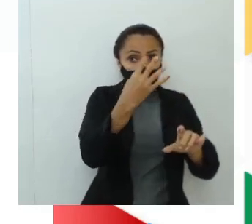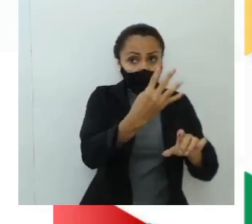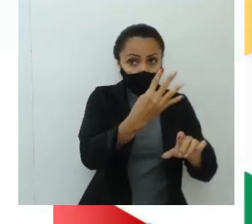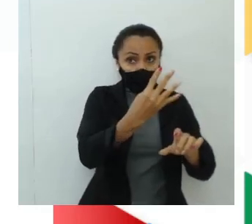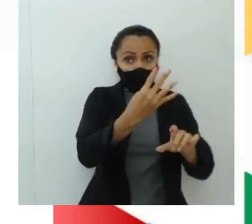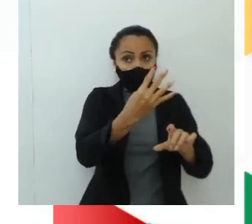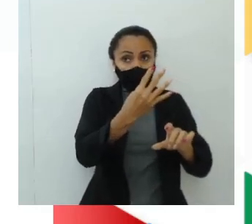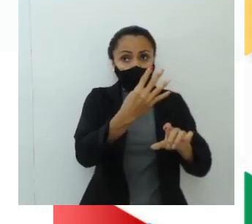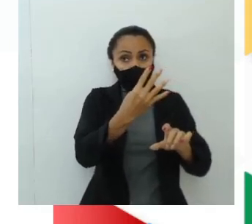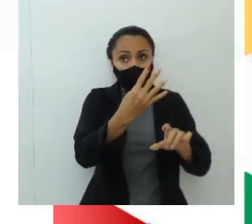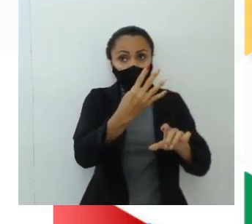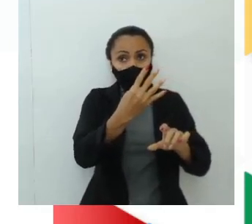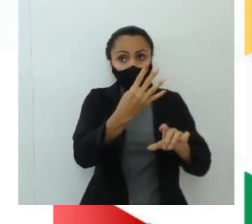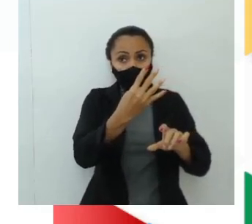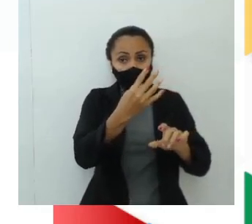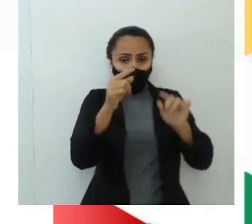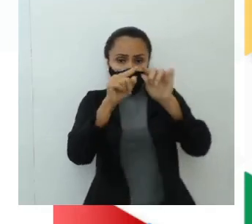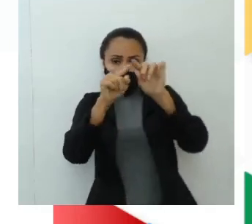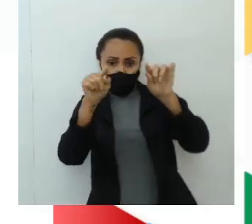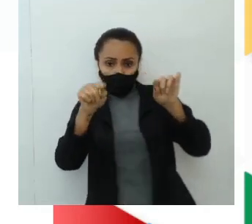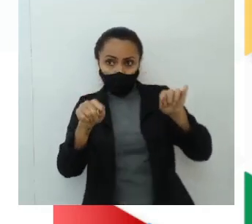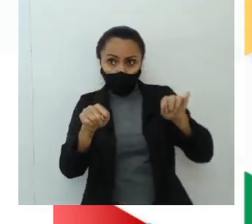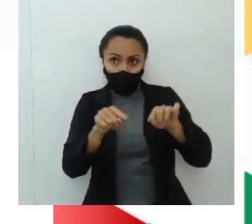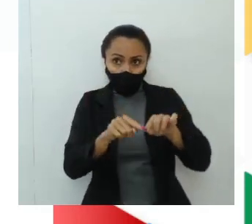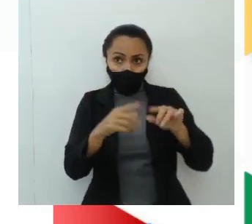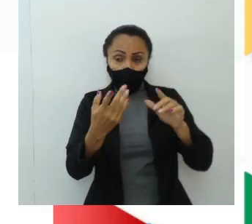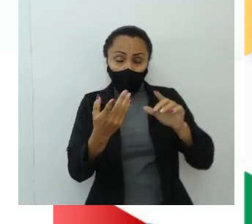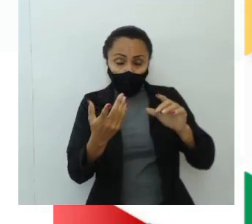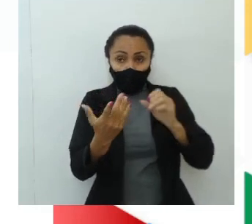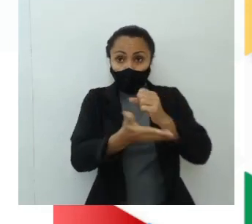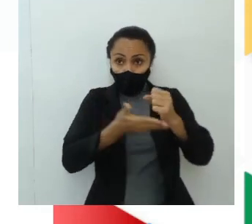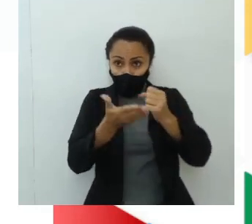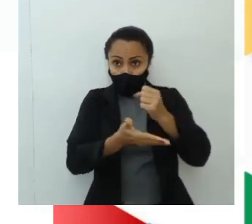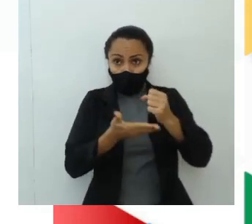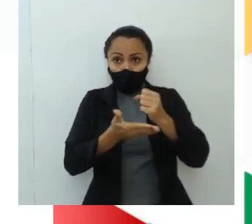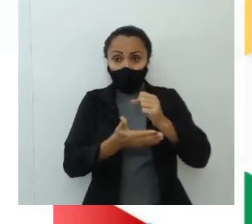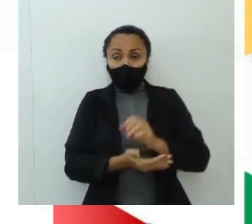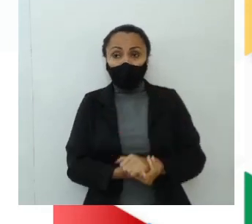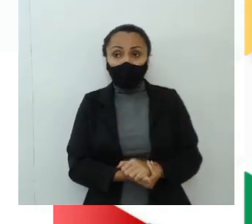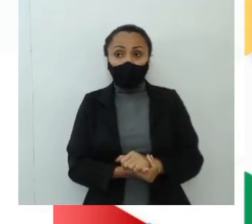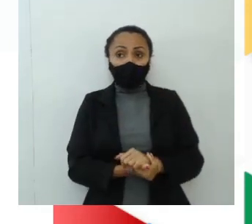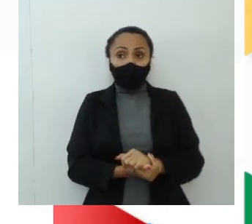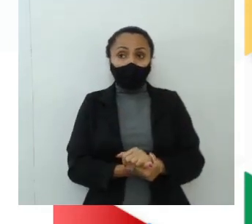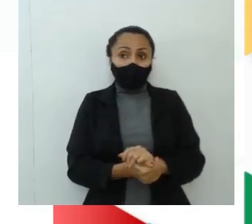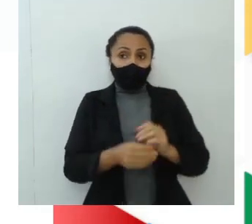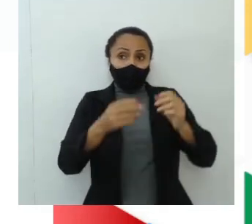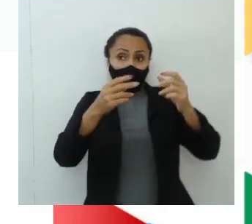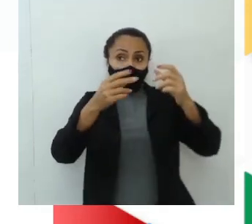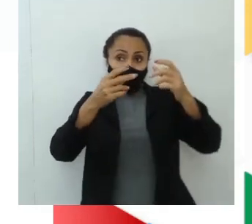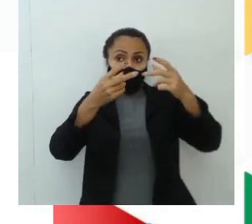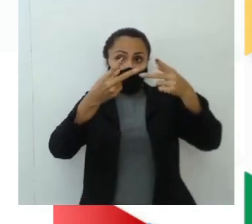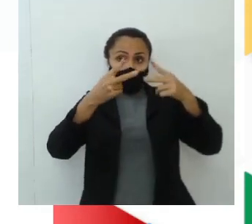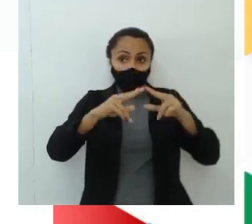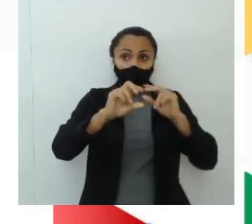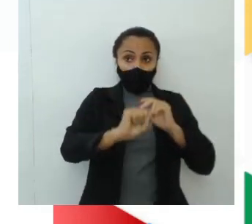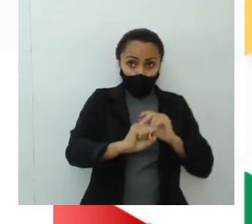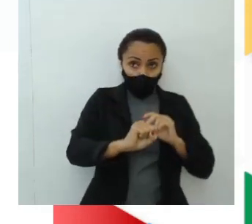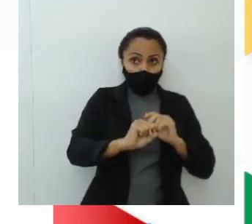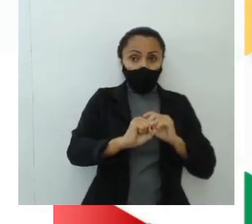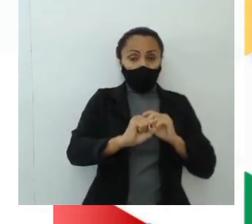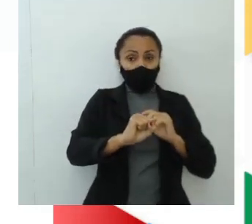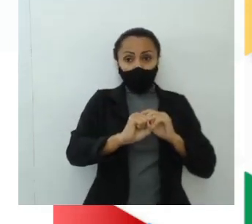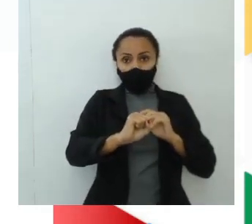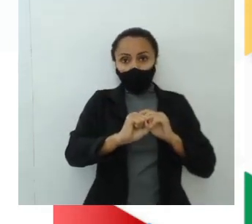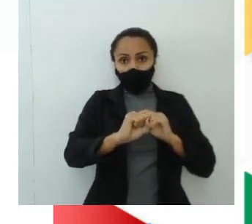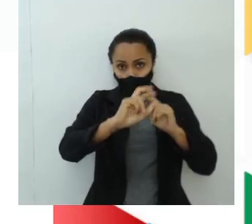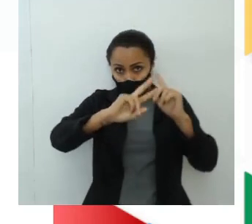4 quadradinhos desse na base aí, ó, da unidade, ele foi para quanto? Ele foi para 8, dobrou,